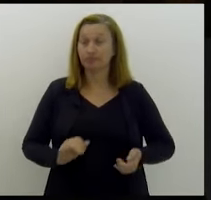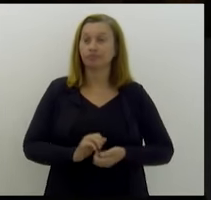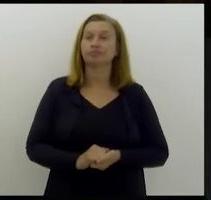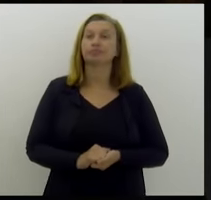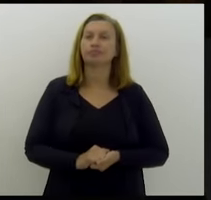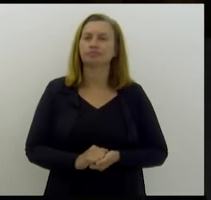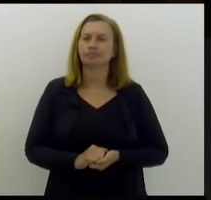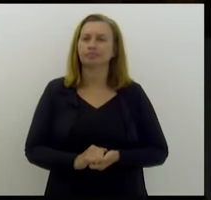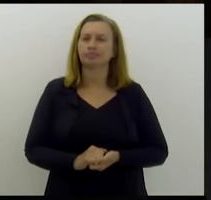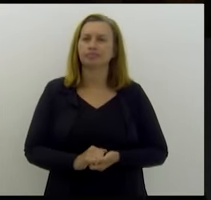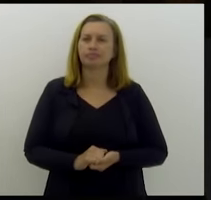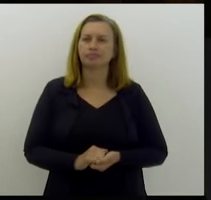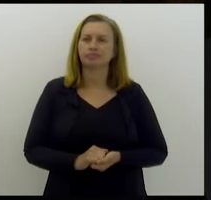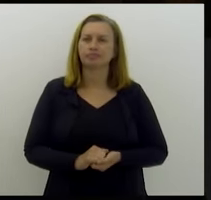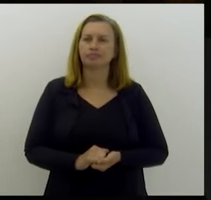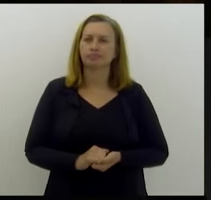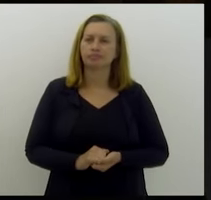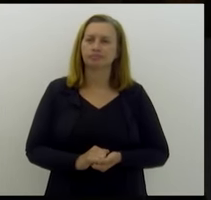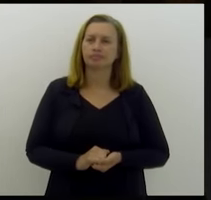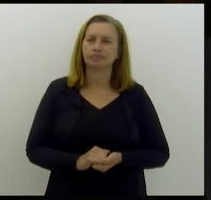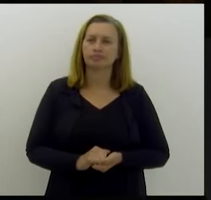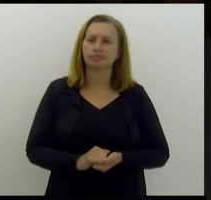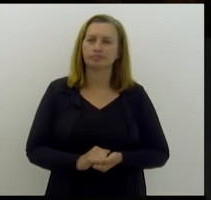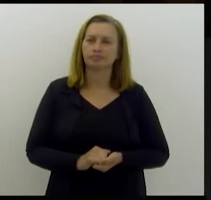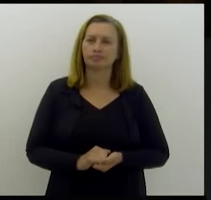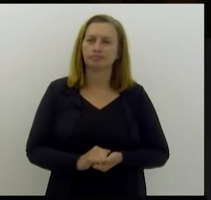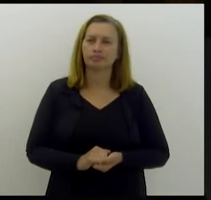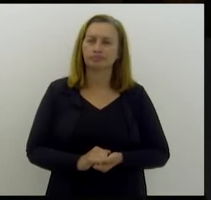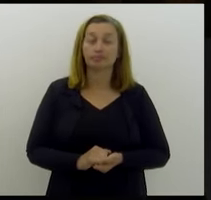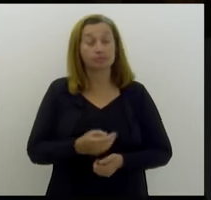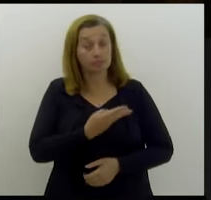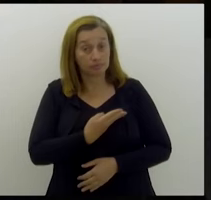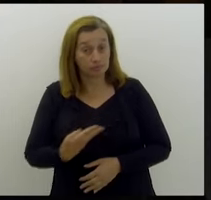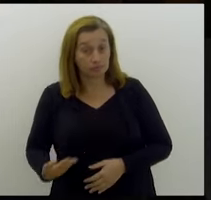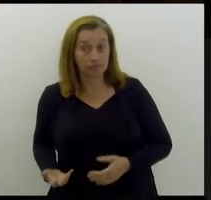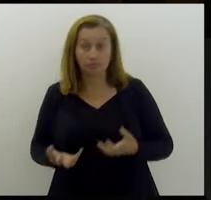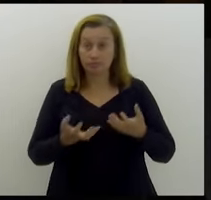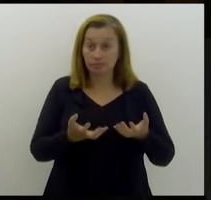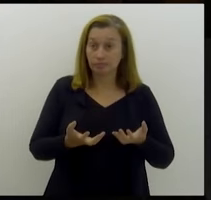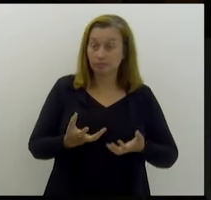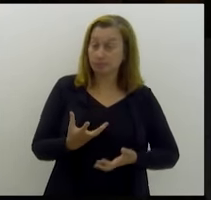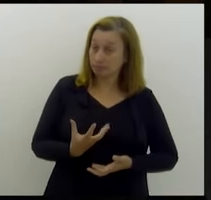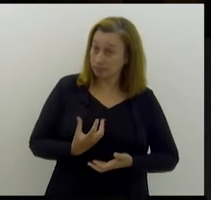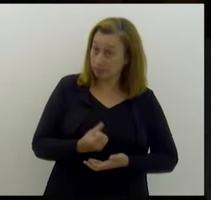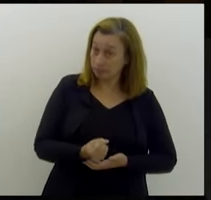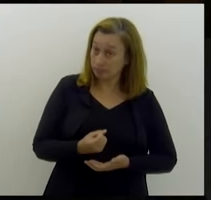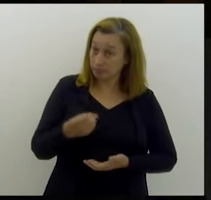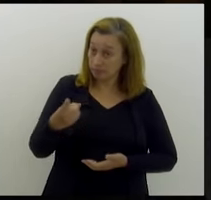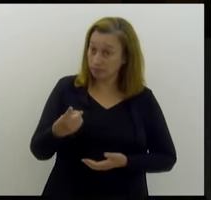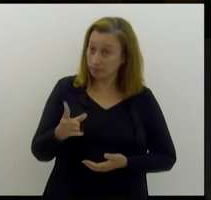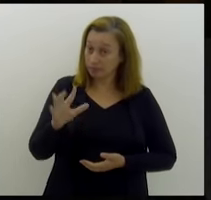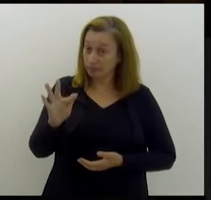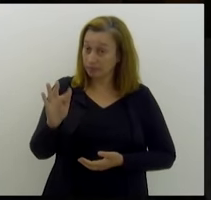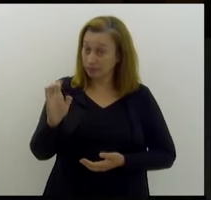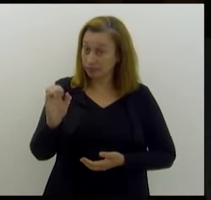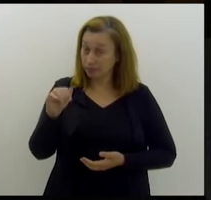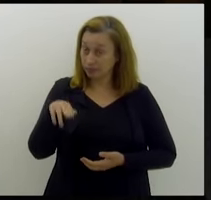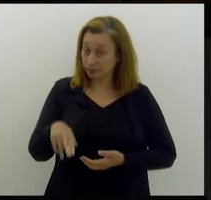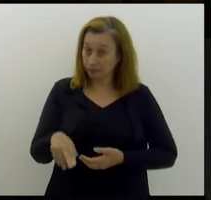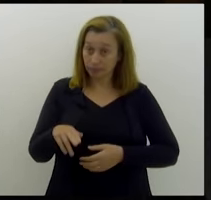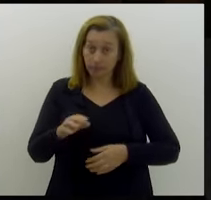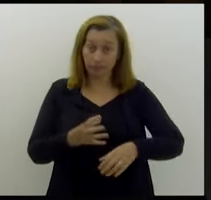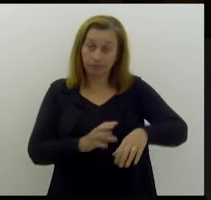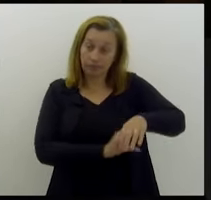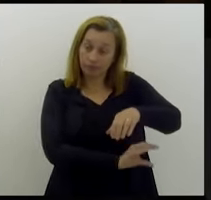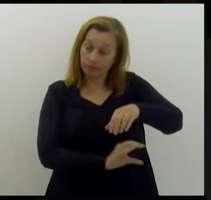essas com esses extremos climáticos o governador quer que a gente aceite que ele vai pegar o fecan